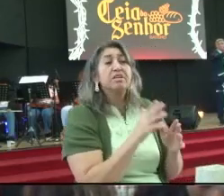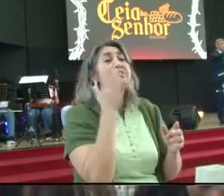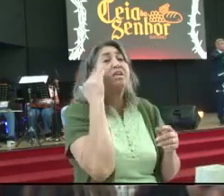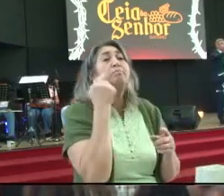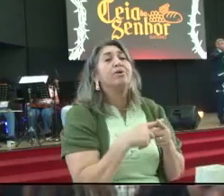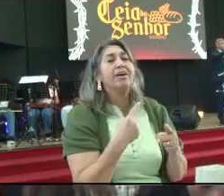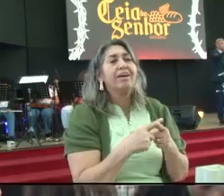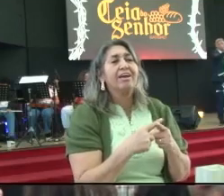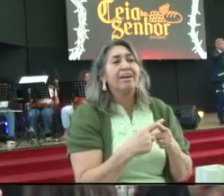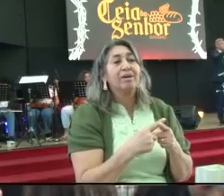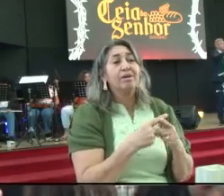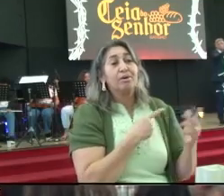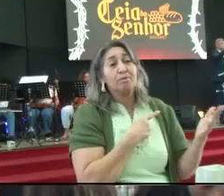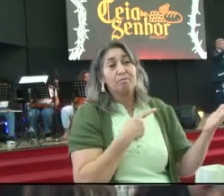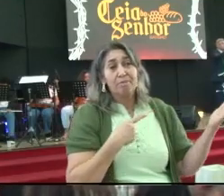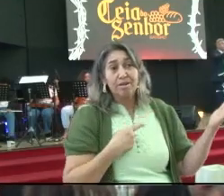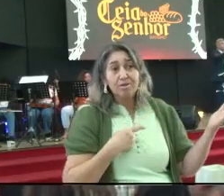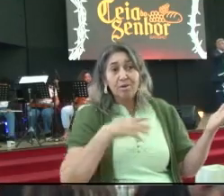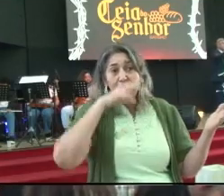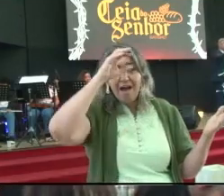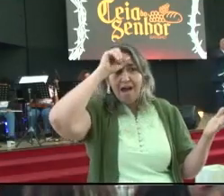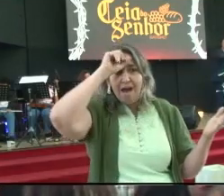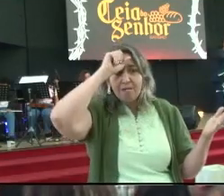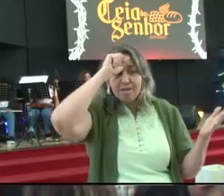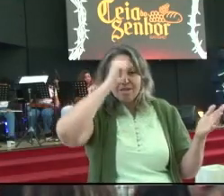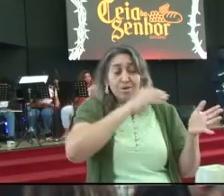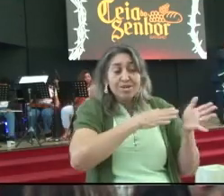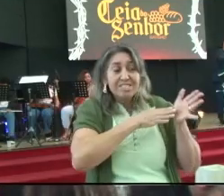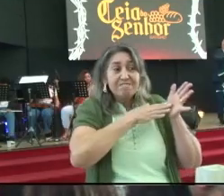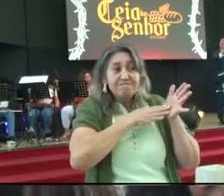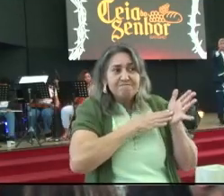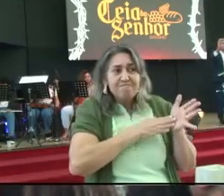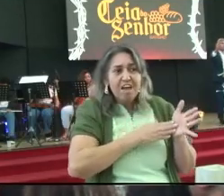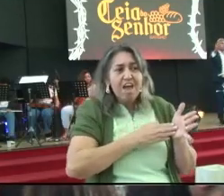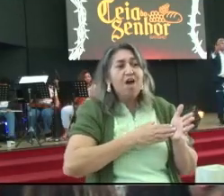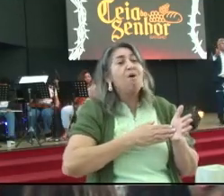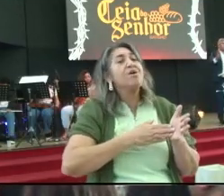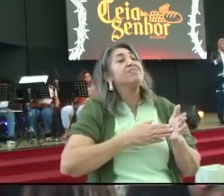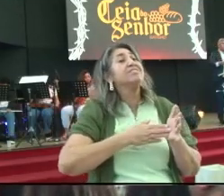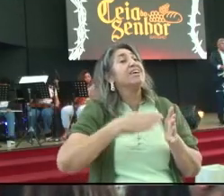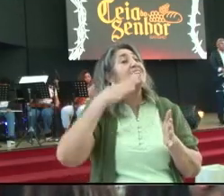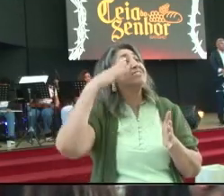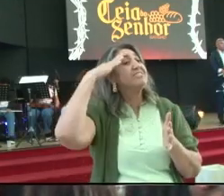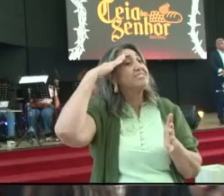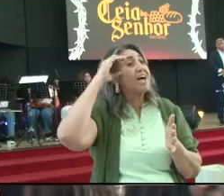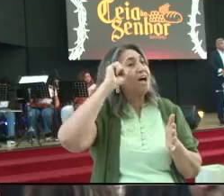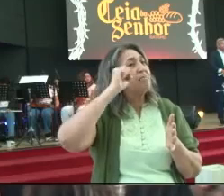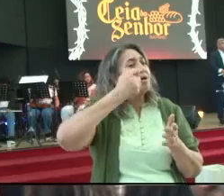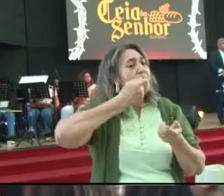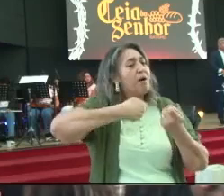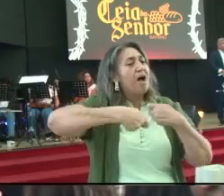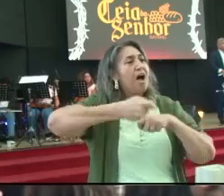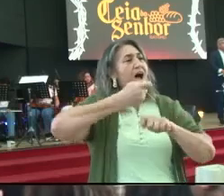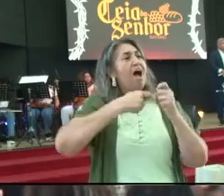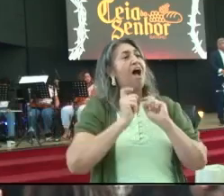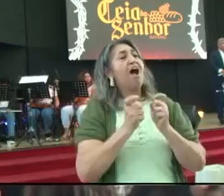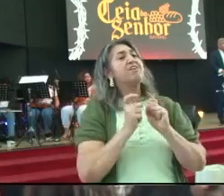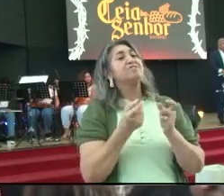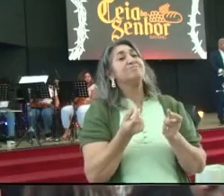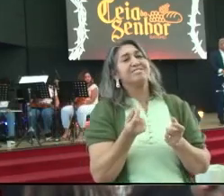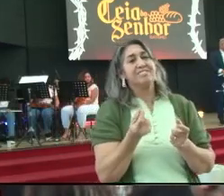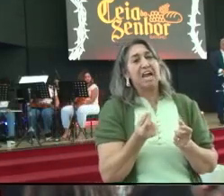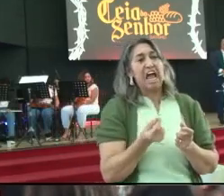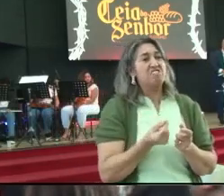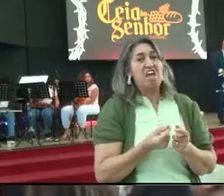quê? Porque o pastor Oswaldo aprendeu a ser fiel e administrar bem, não pôr o chapéu aonde ele